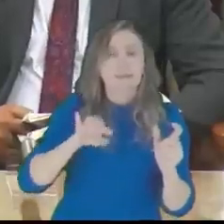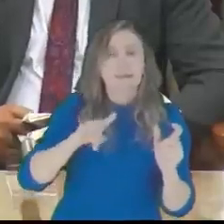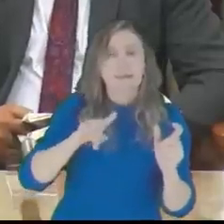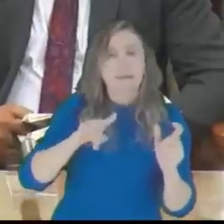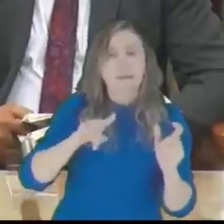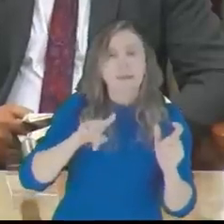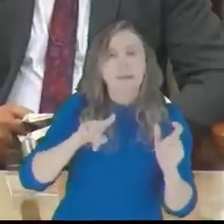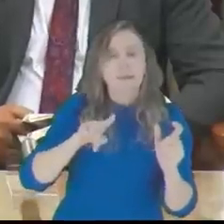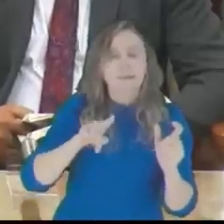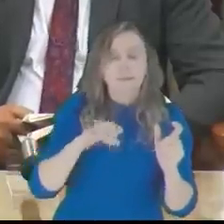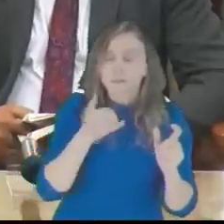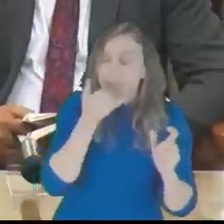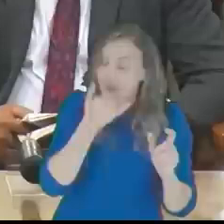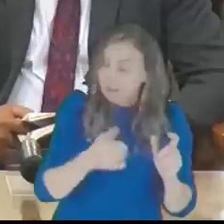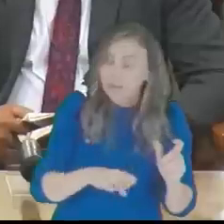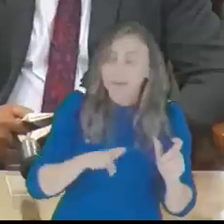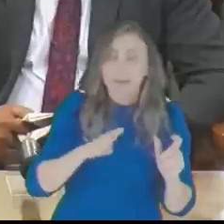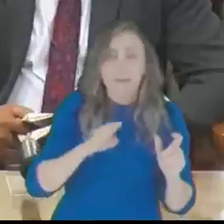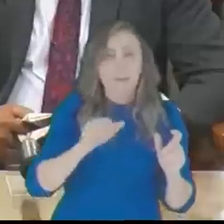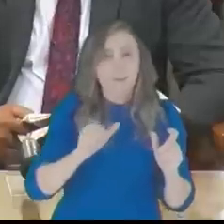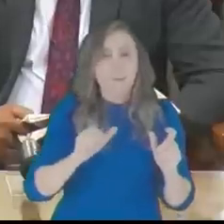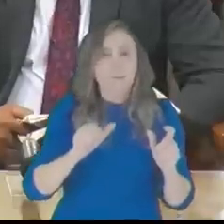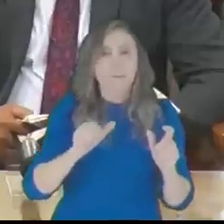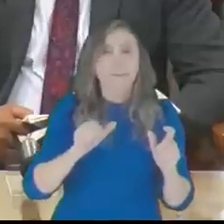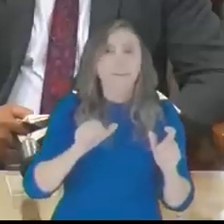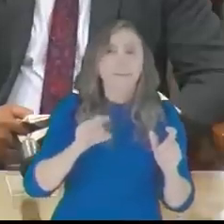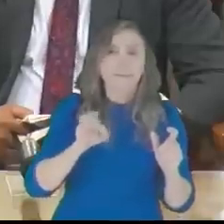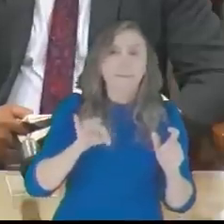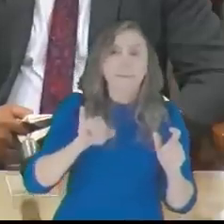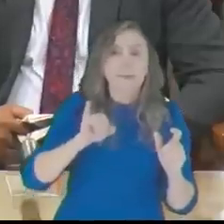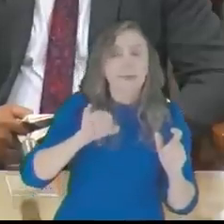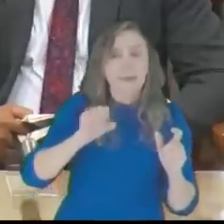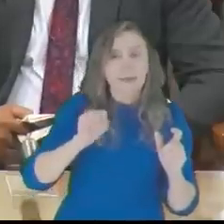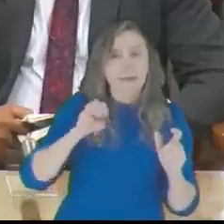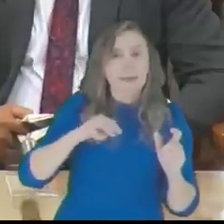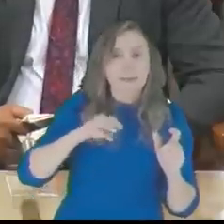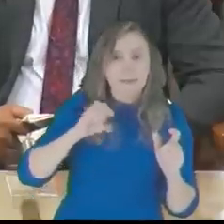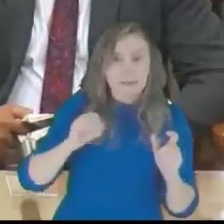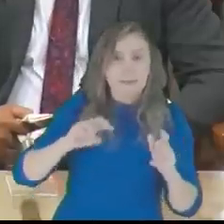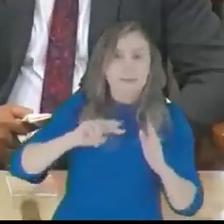de imersão total, mergulho.